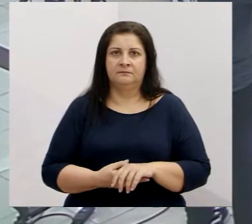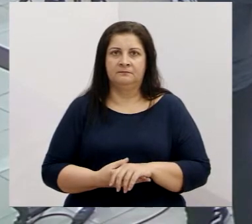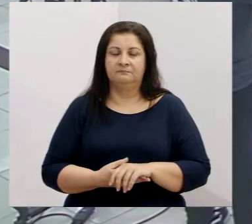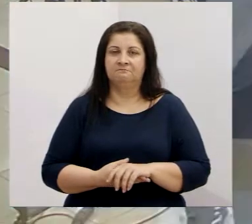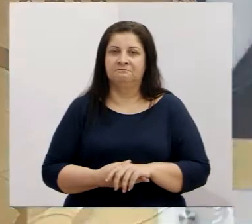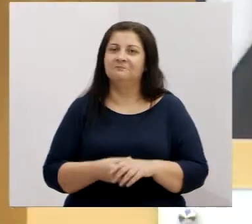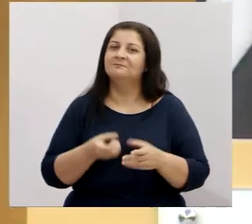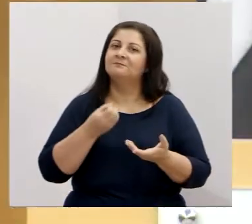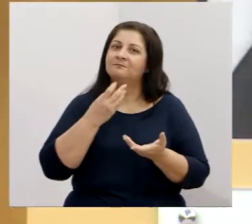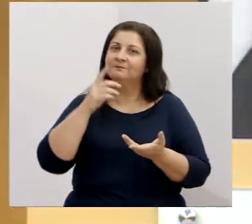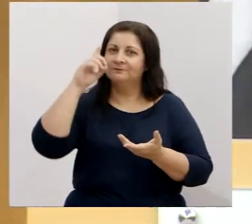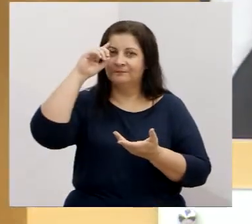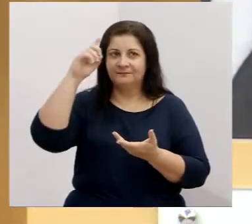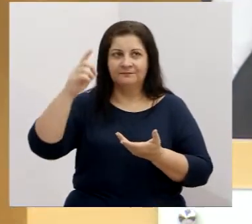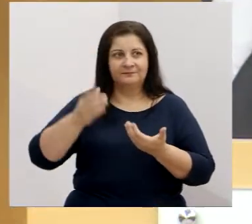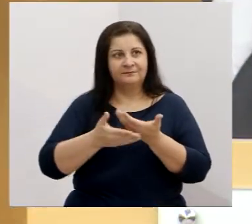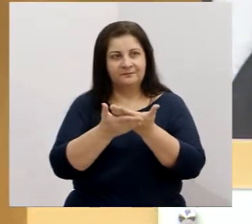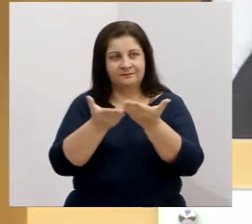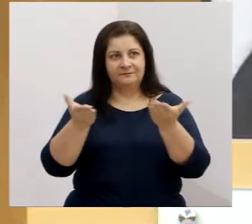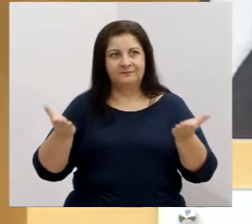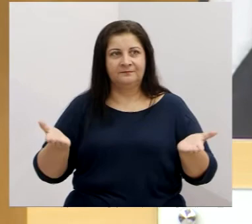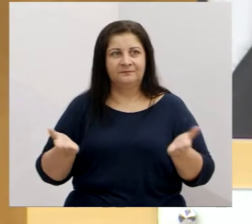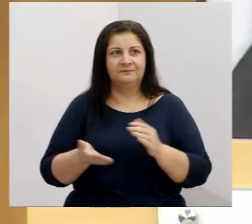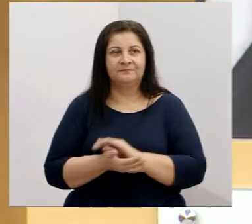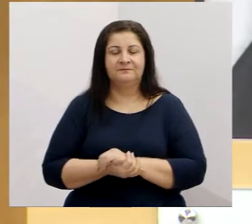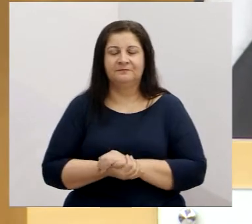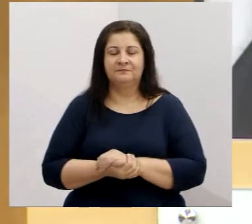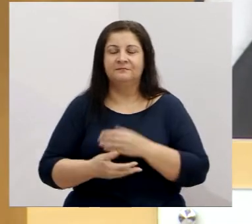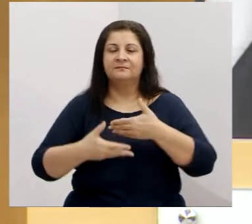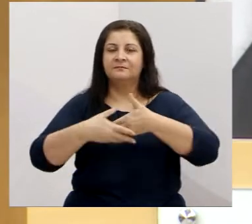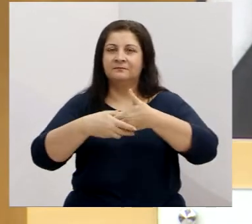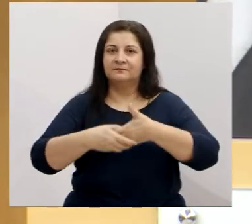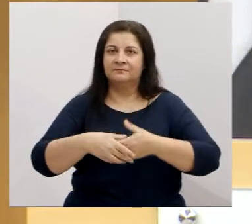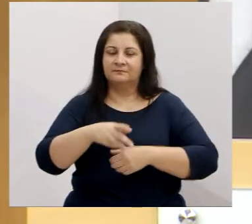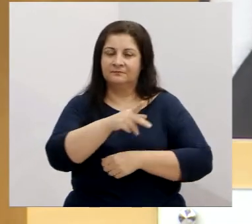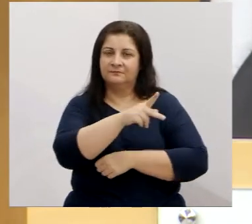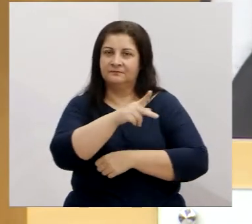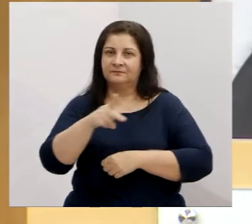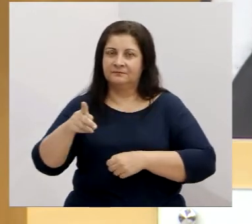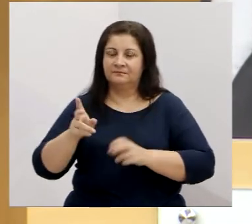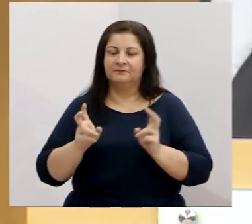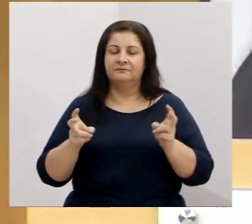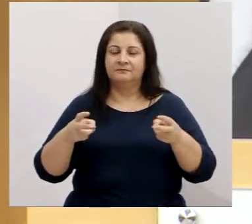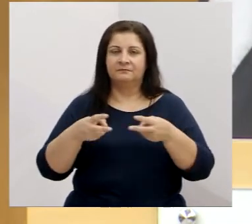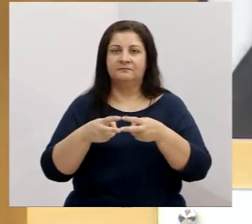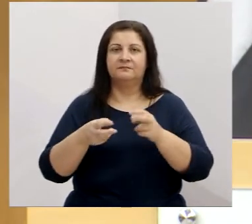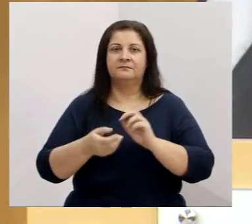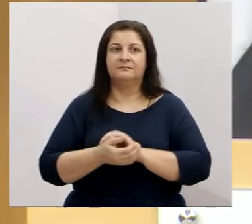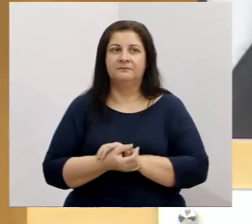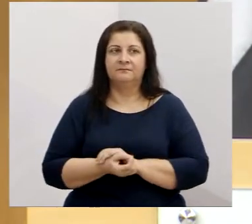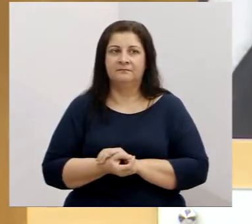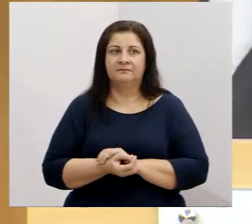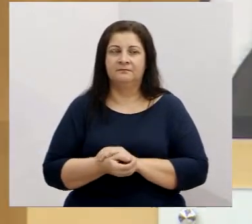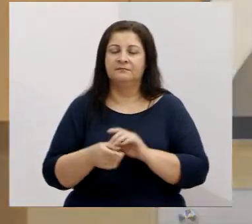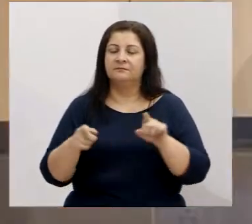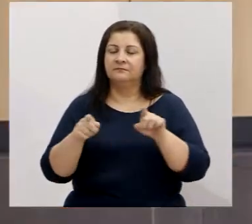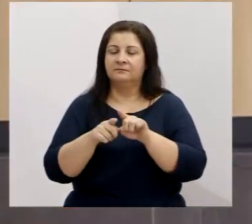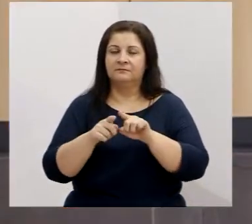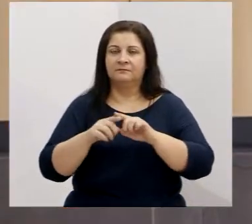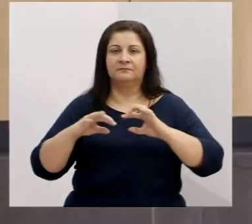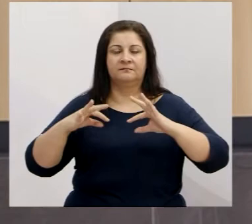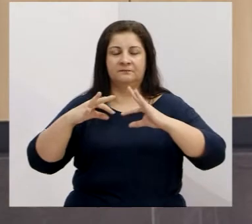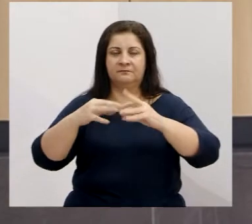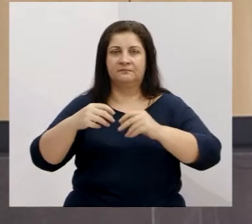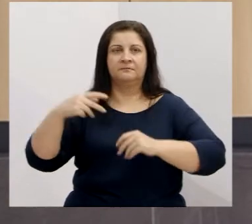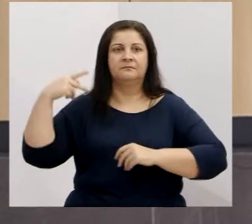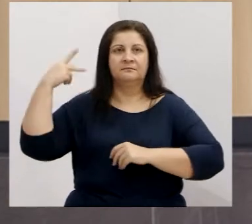o Olá bom dia a todos e a todas complementar que o nosso presidente da Câmara Paulinho na sua figura cumprimentando